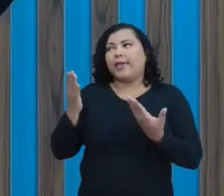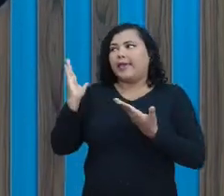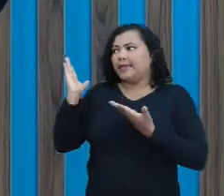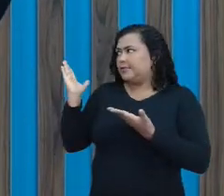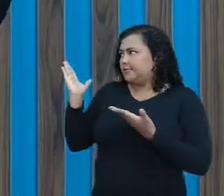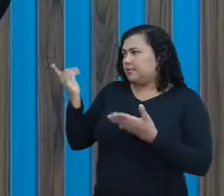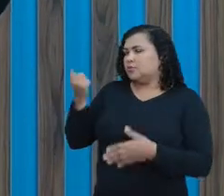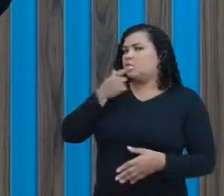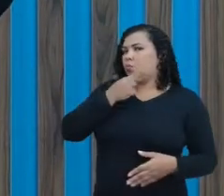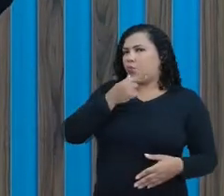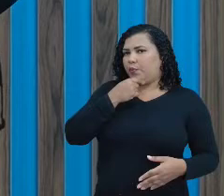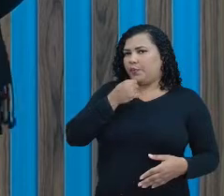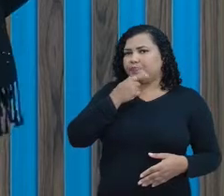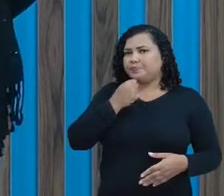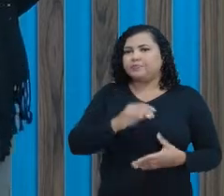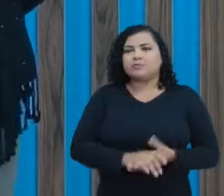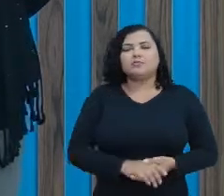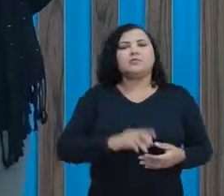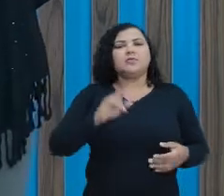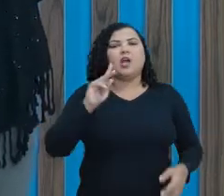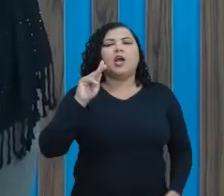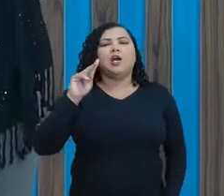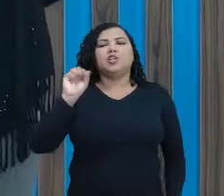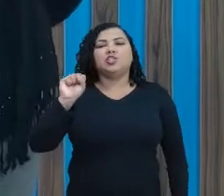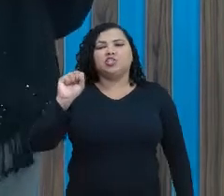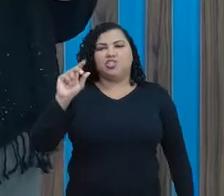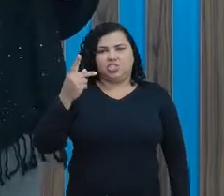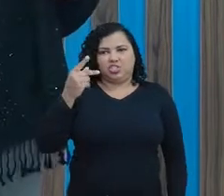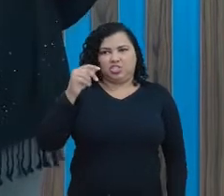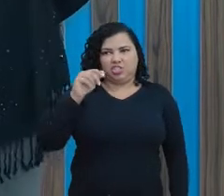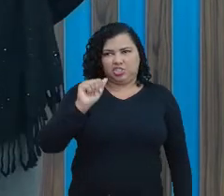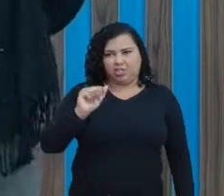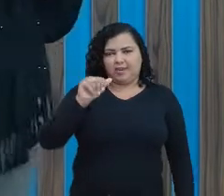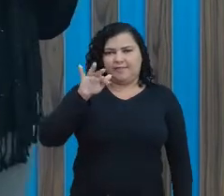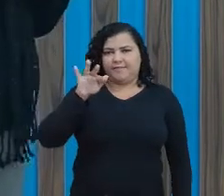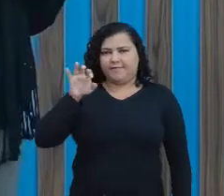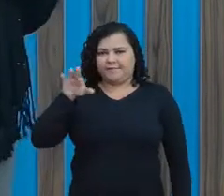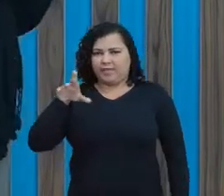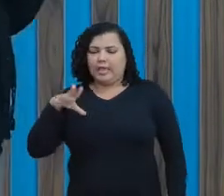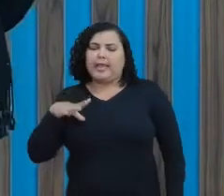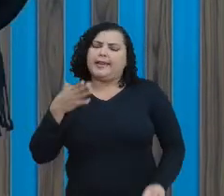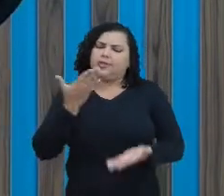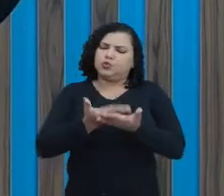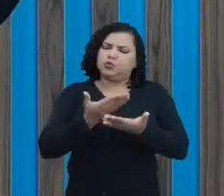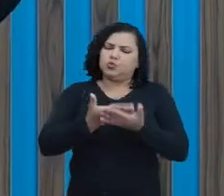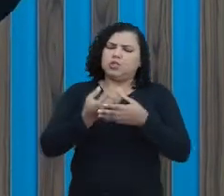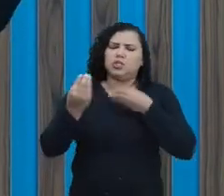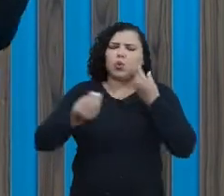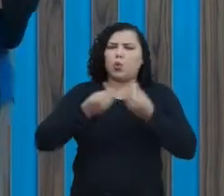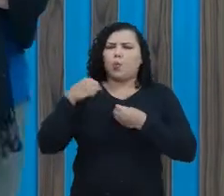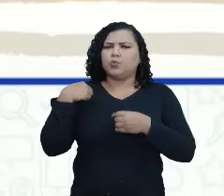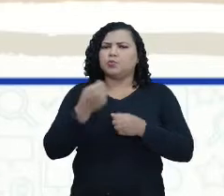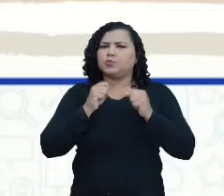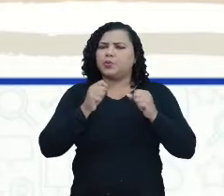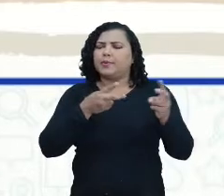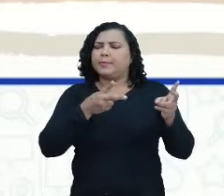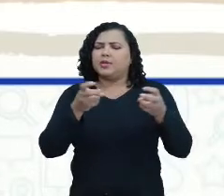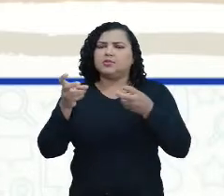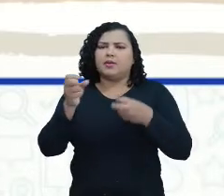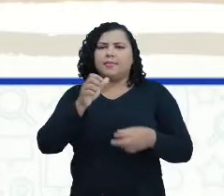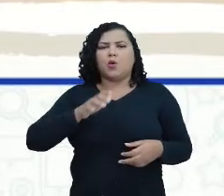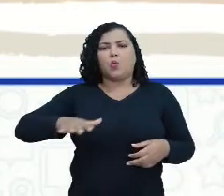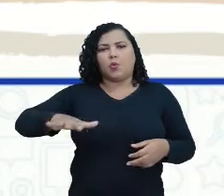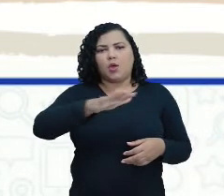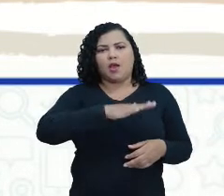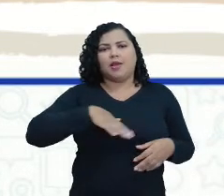traz em seus estudos, né? Sobre como captar, como perceber esse ambiente. E aí eu trouxe um pouquinho dele